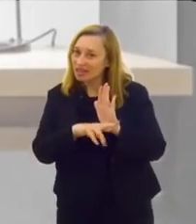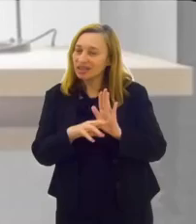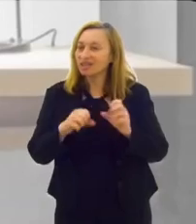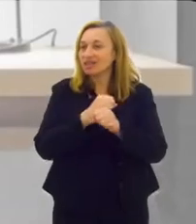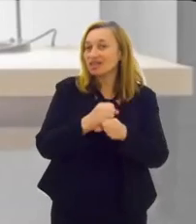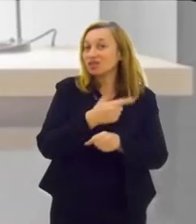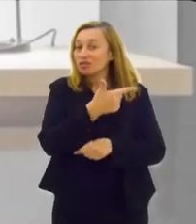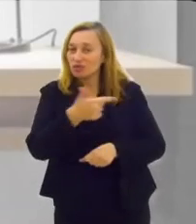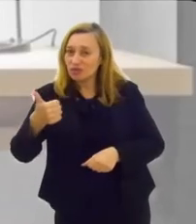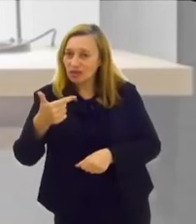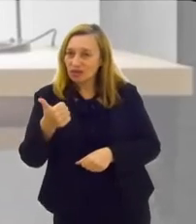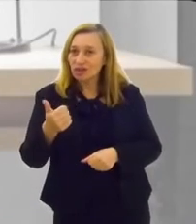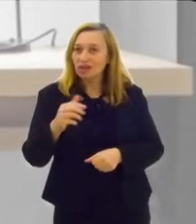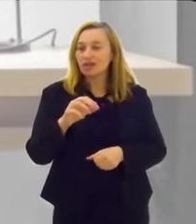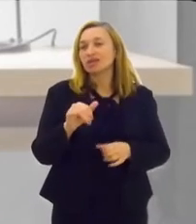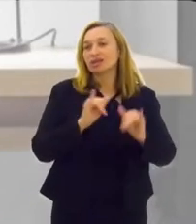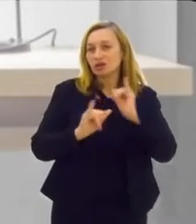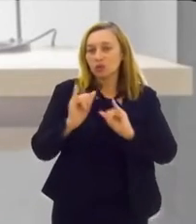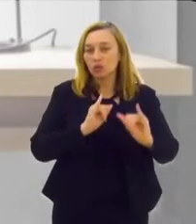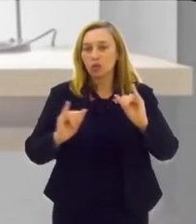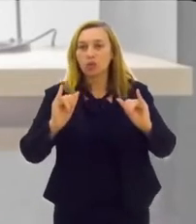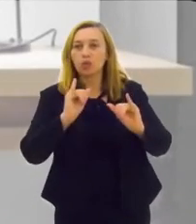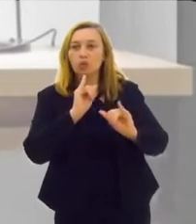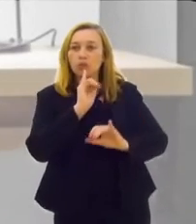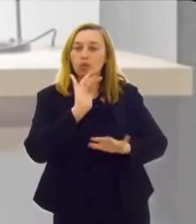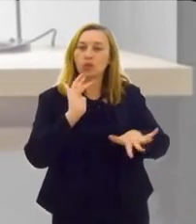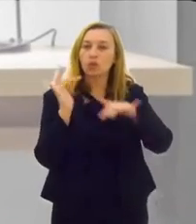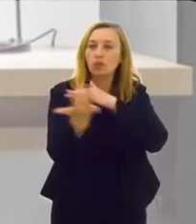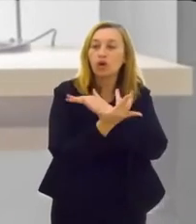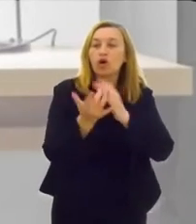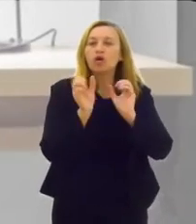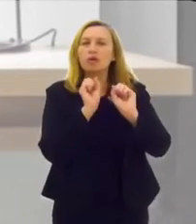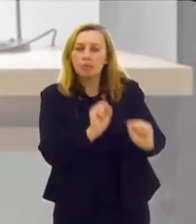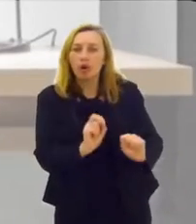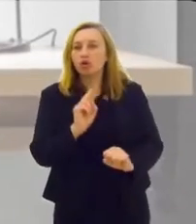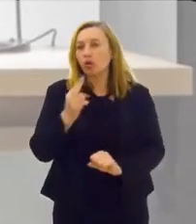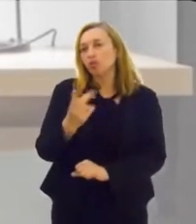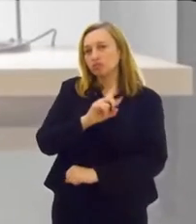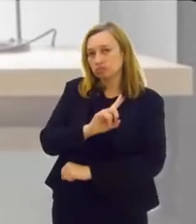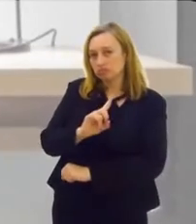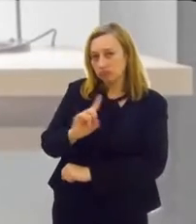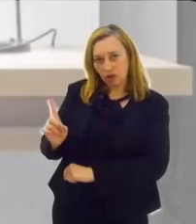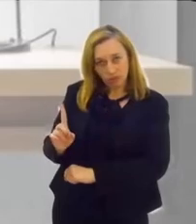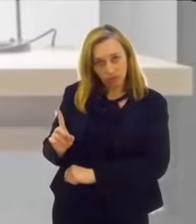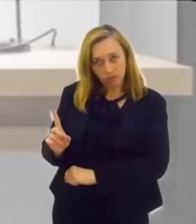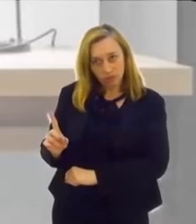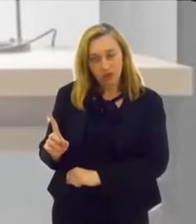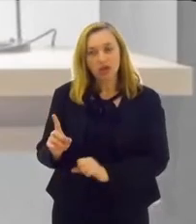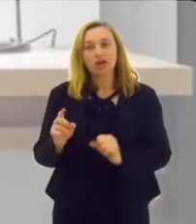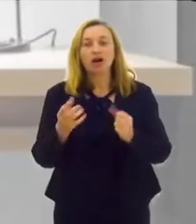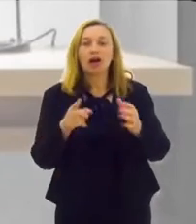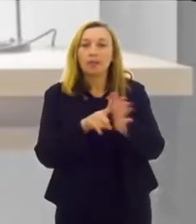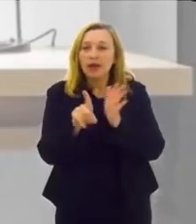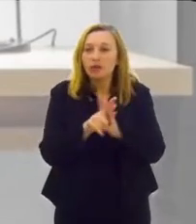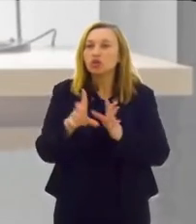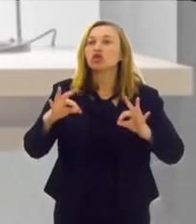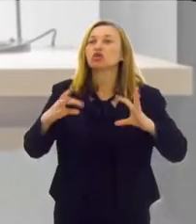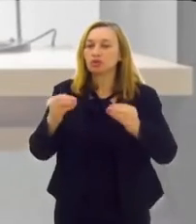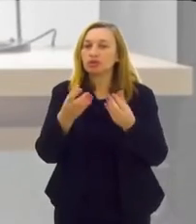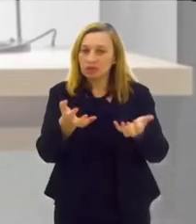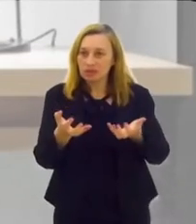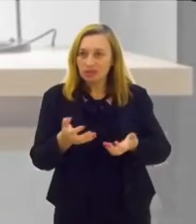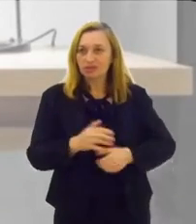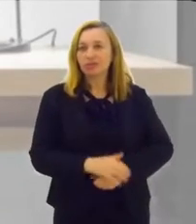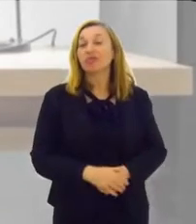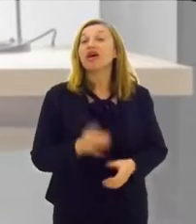de 2022 para as campanhas nas redes sociais? O que que pode, o que que não pode ser feito? Eu acho que essa é a pergunta que todo mundo quer